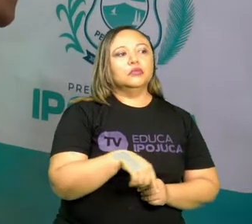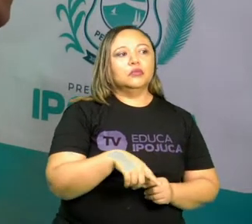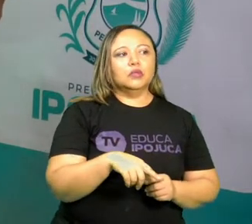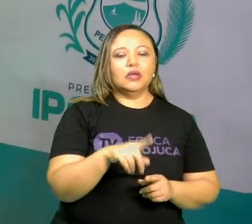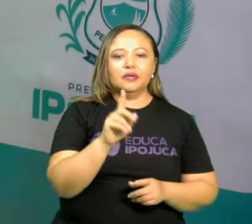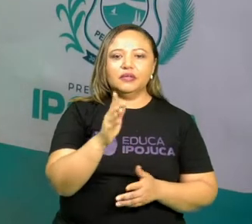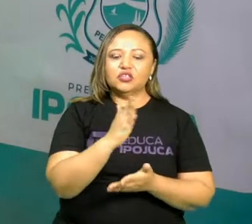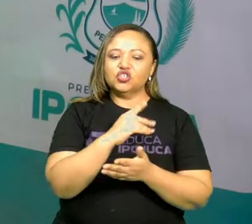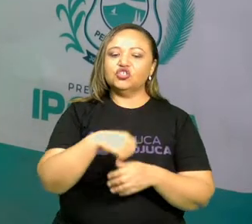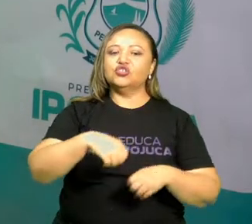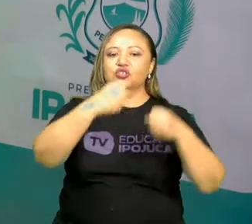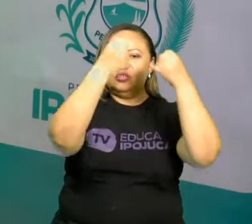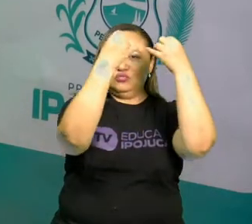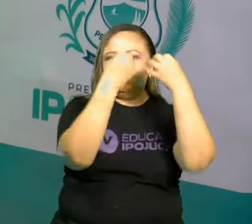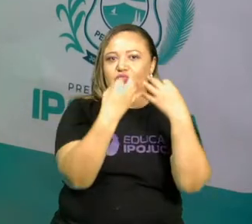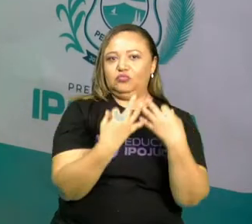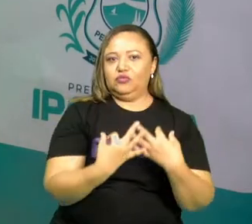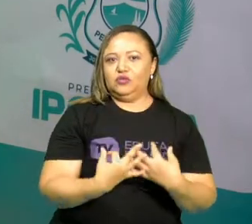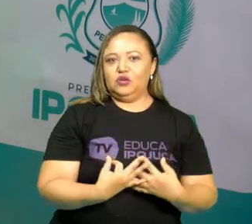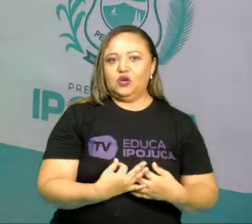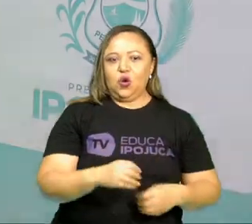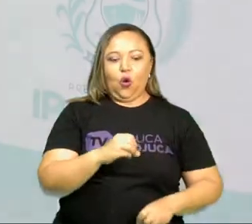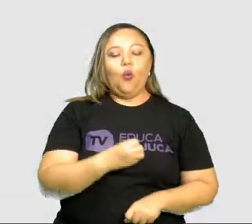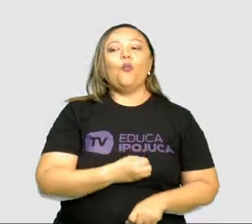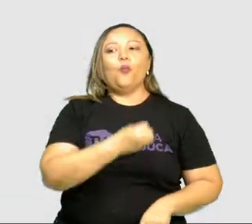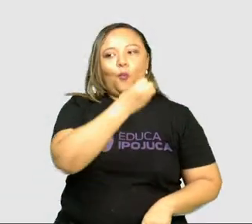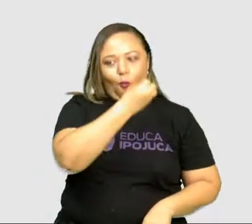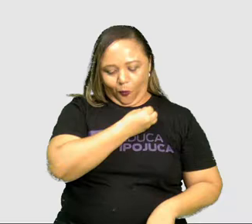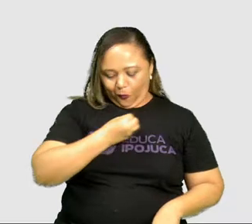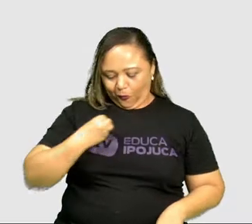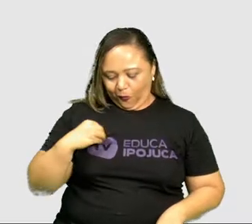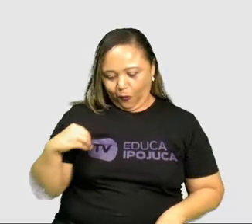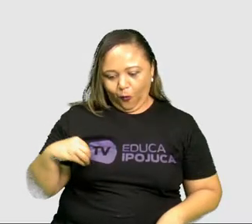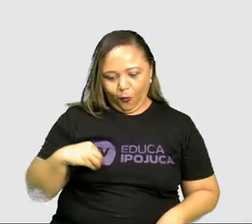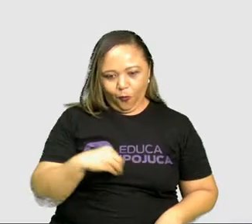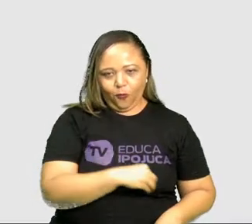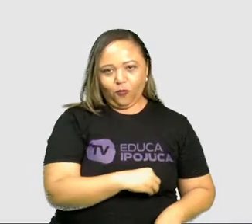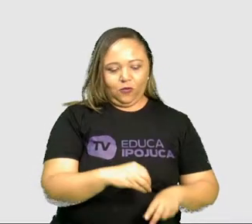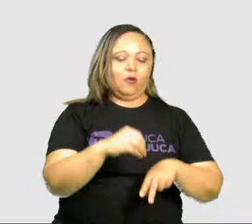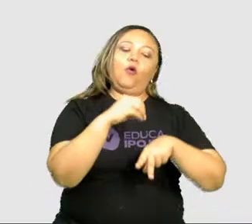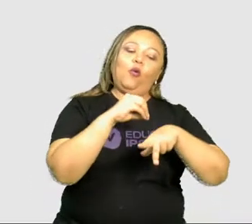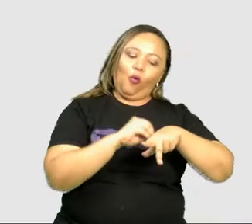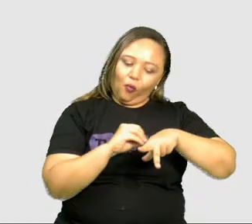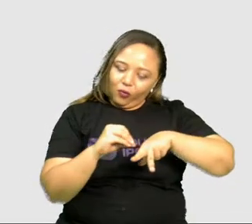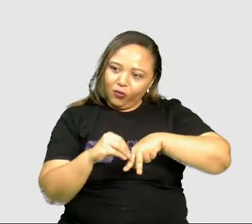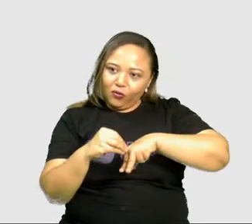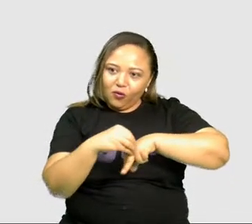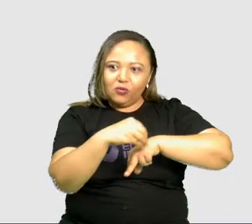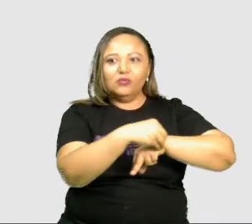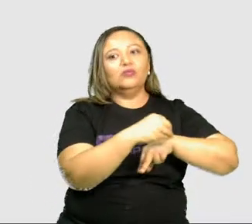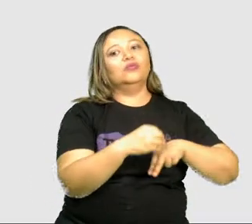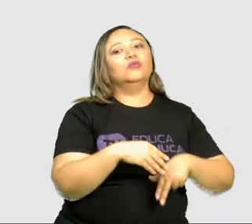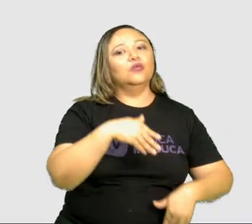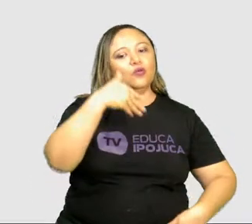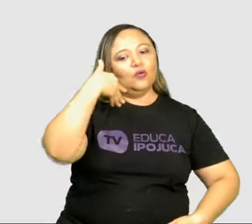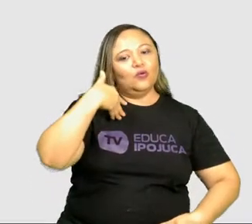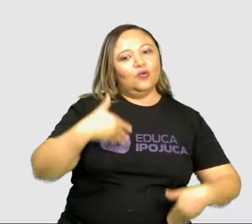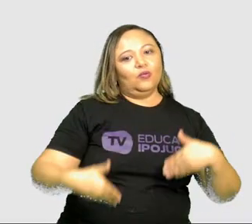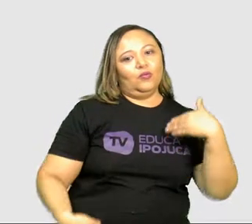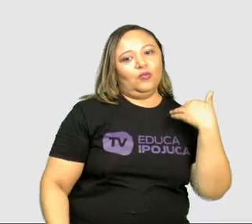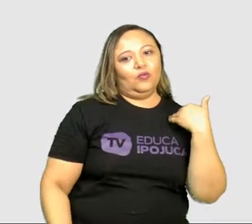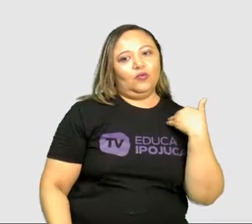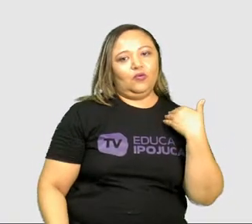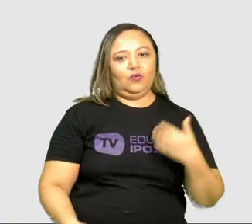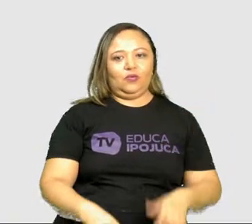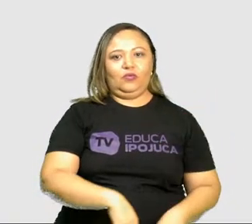Portanto, a gente está falando sobre o quê? Os órgãos do corpo humano. Portanto, são os órgãos do corpo humano que fazem com que a gente